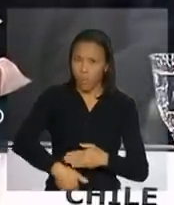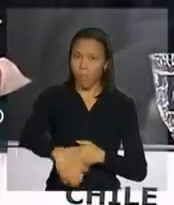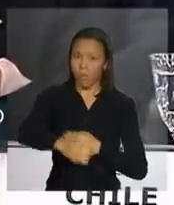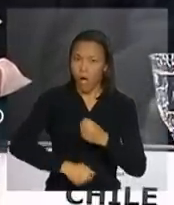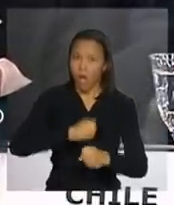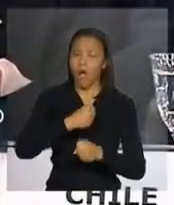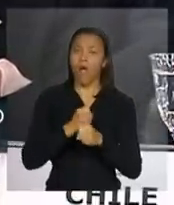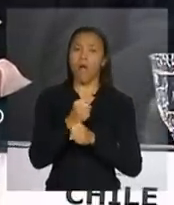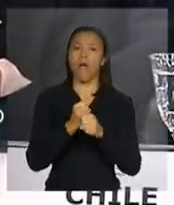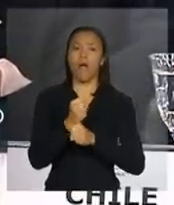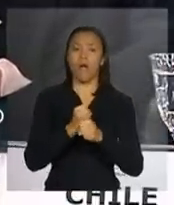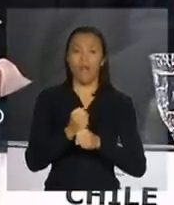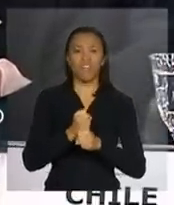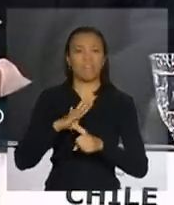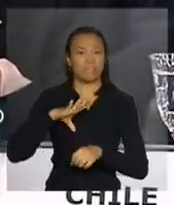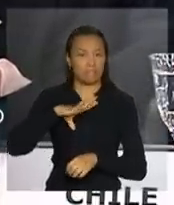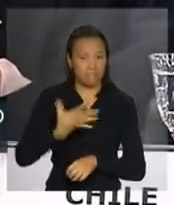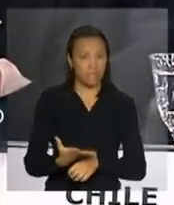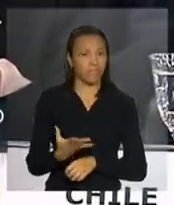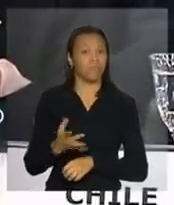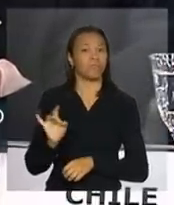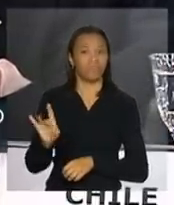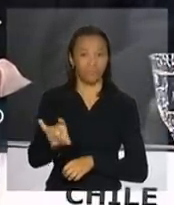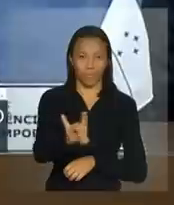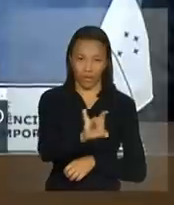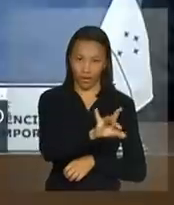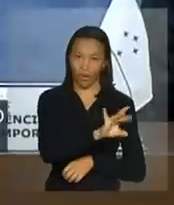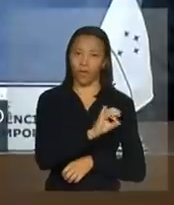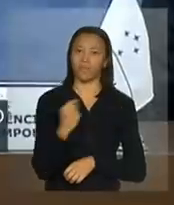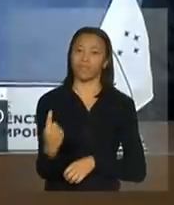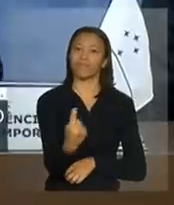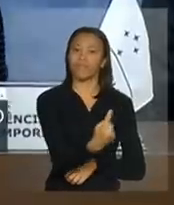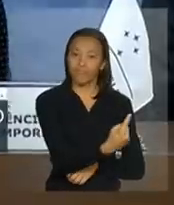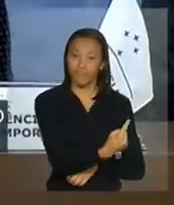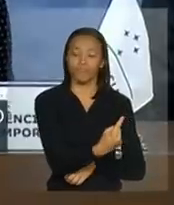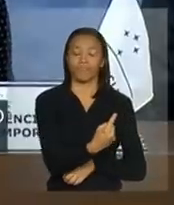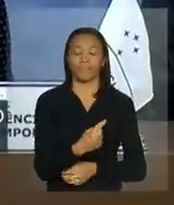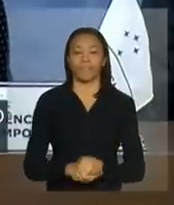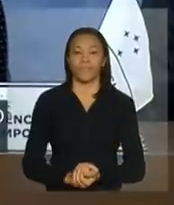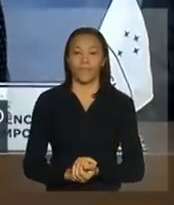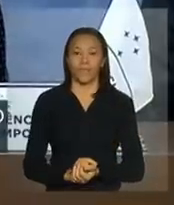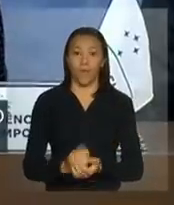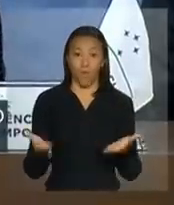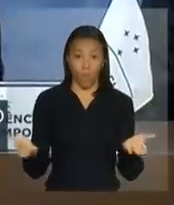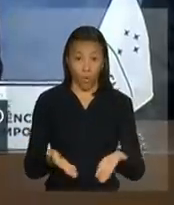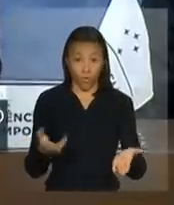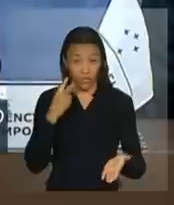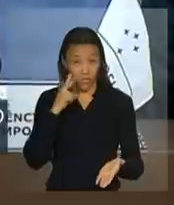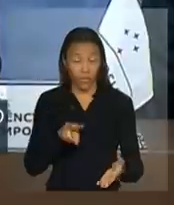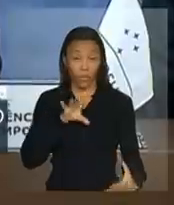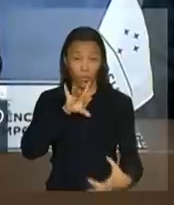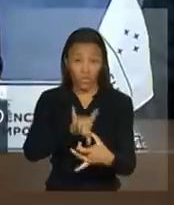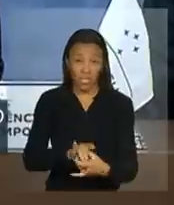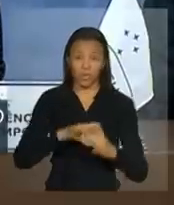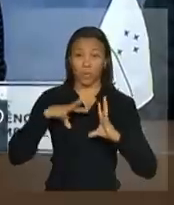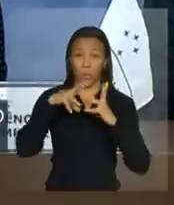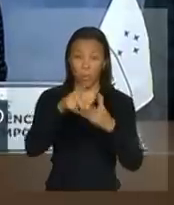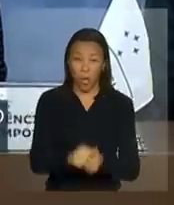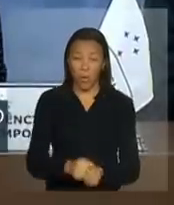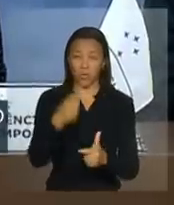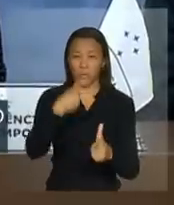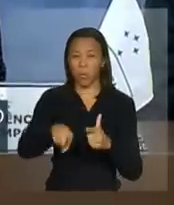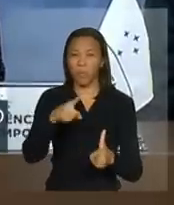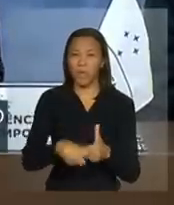são repletos de desafios para todos nós. A permanência desse cenário global de